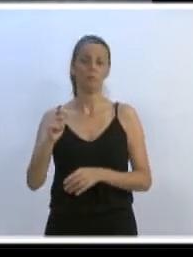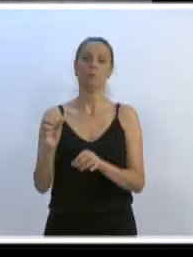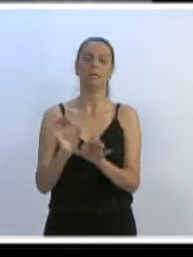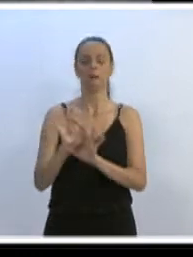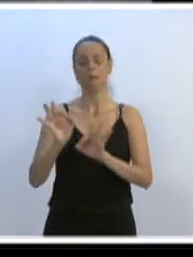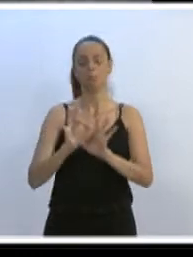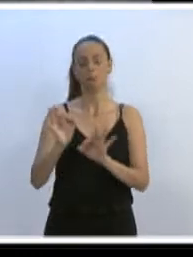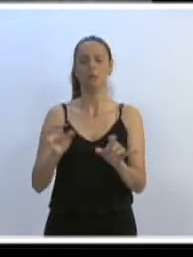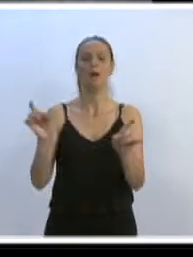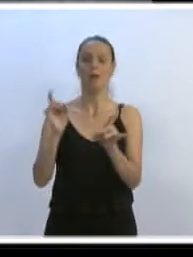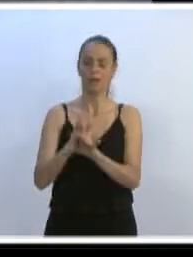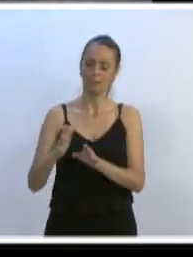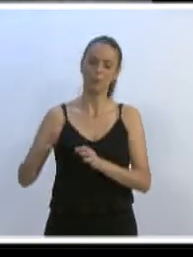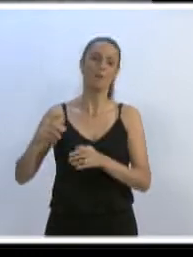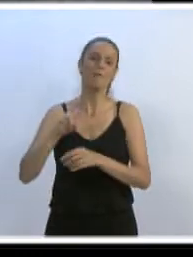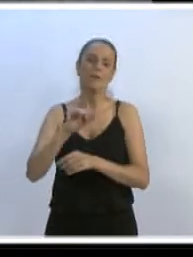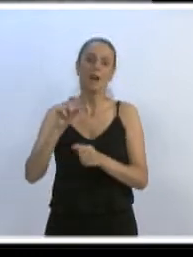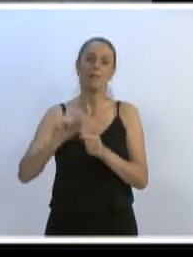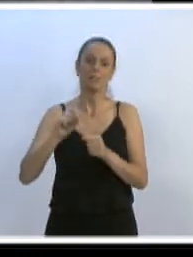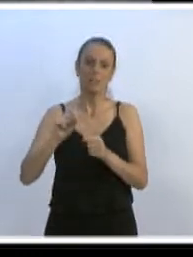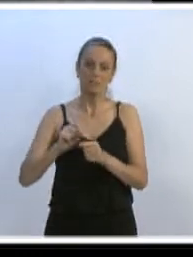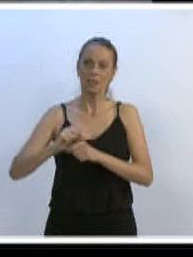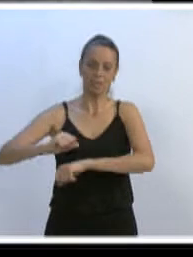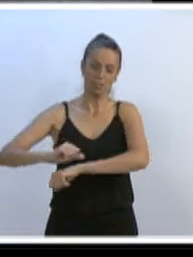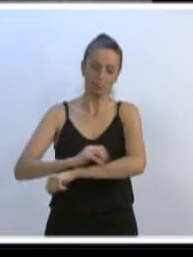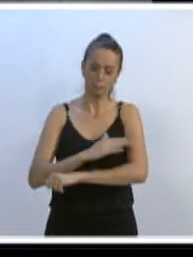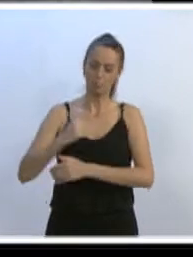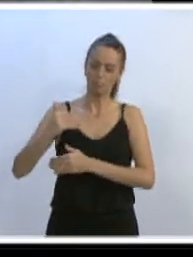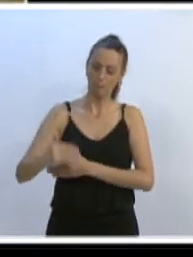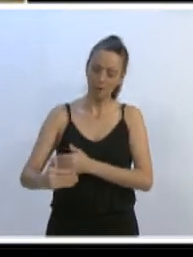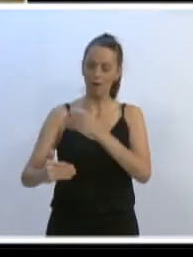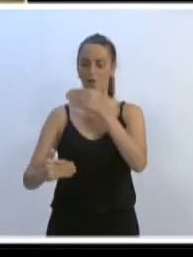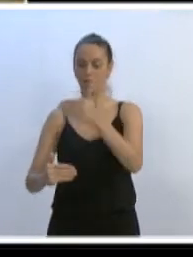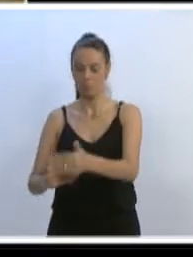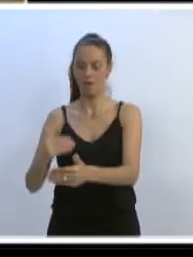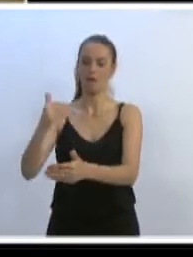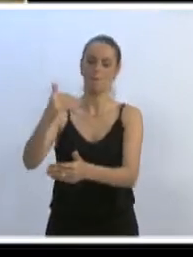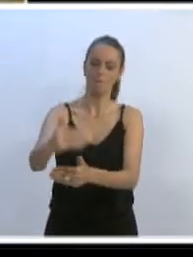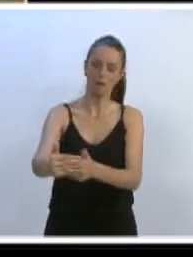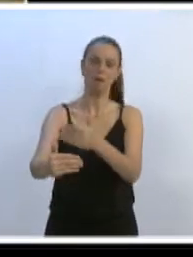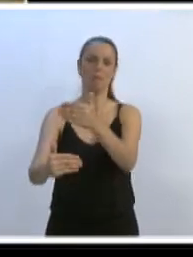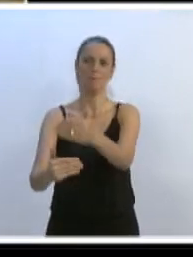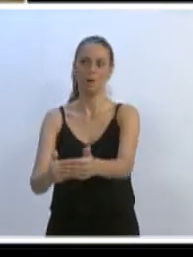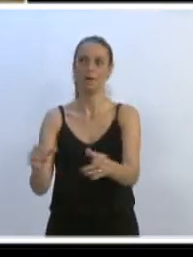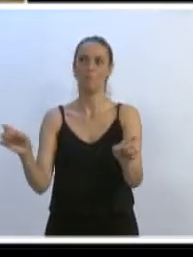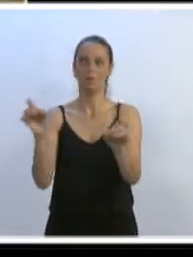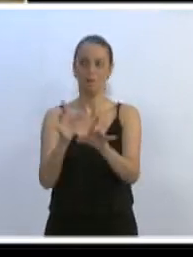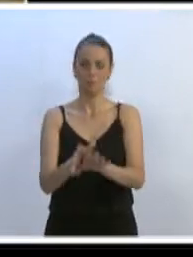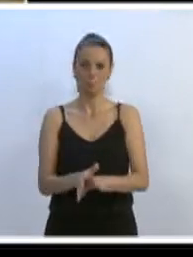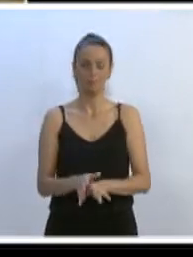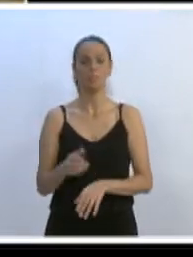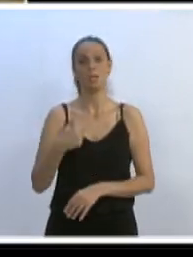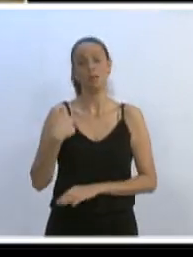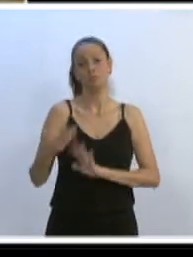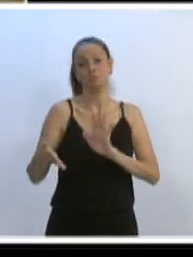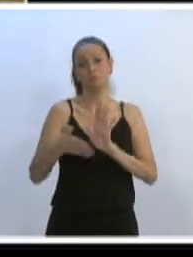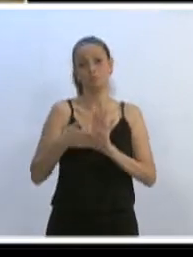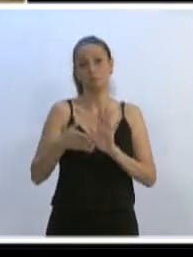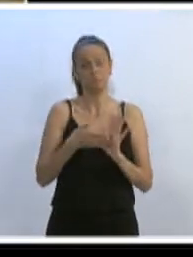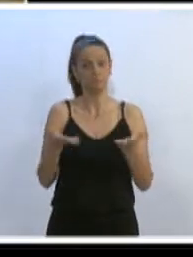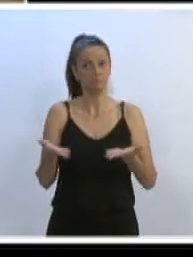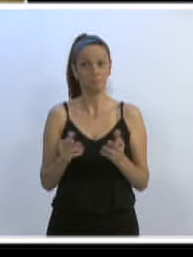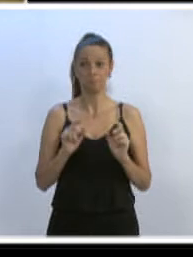km 57 até a metalúrgica fai indaial que é o km 74 eu vou propor nesta casa hoje